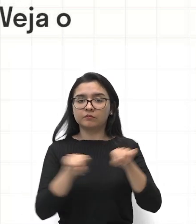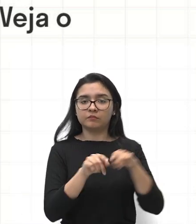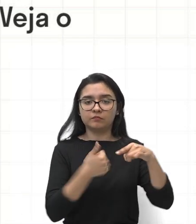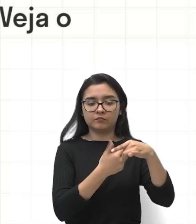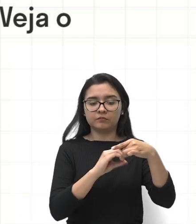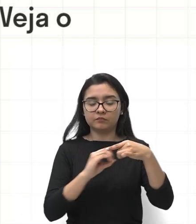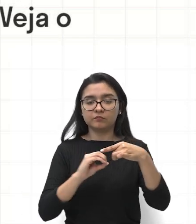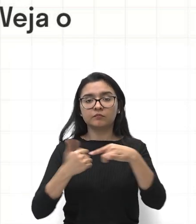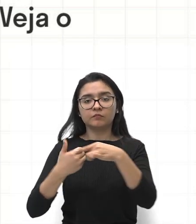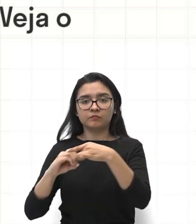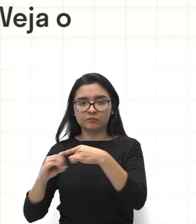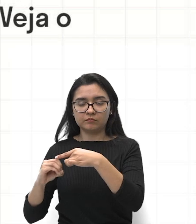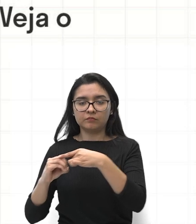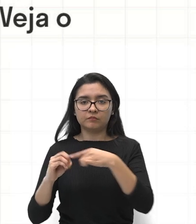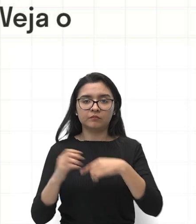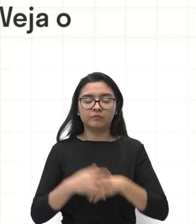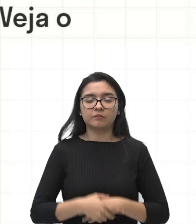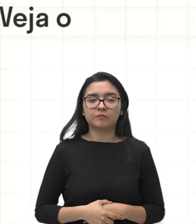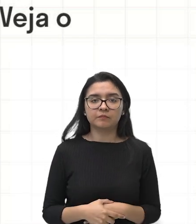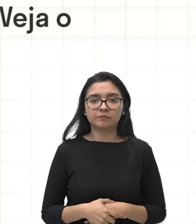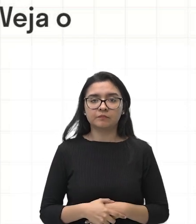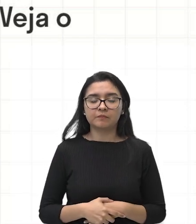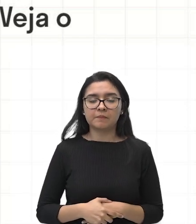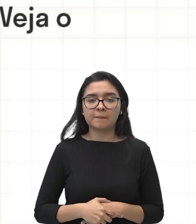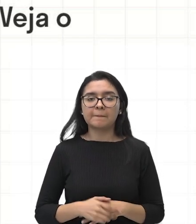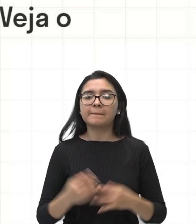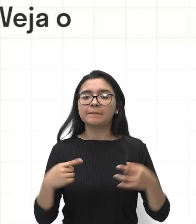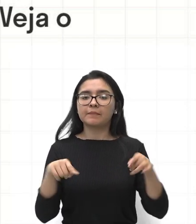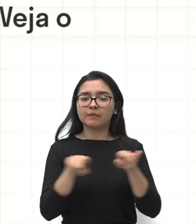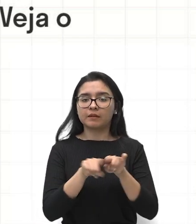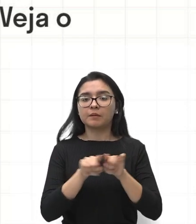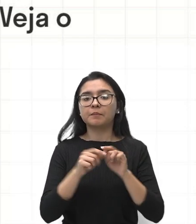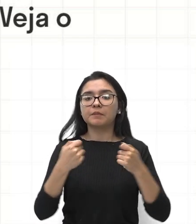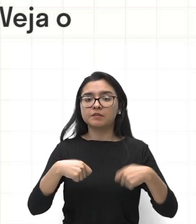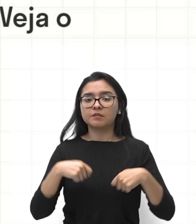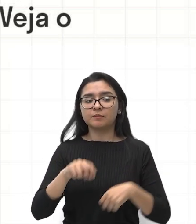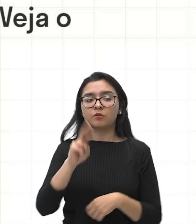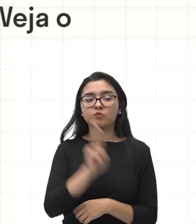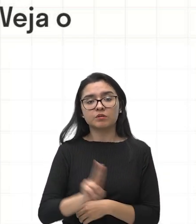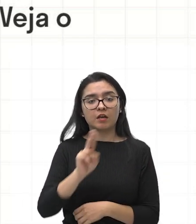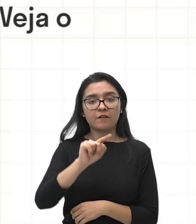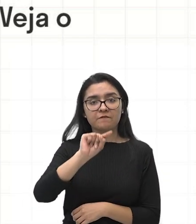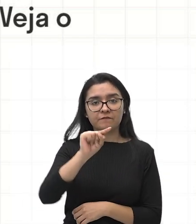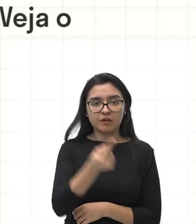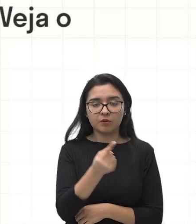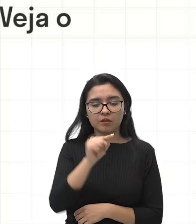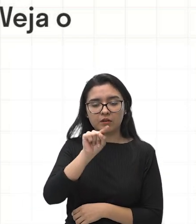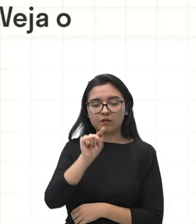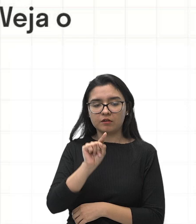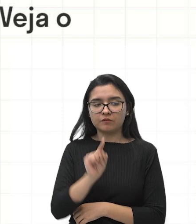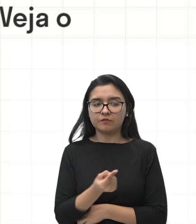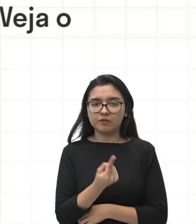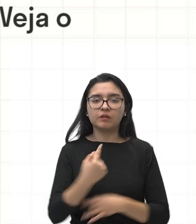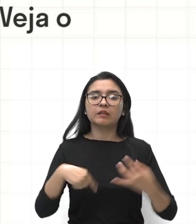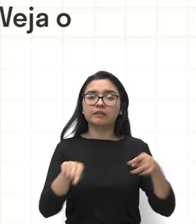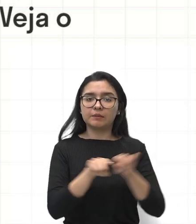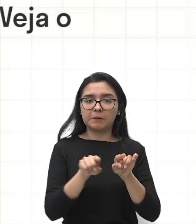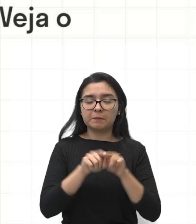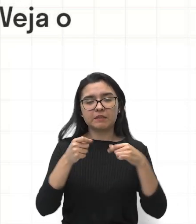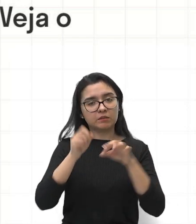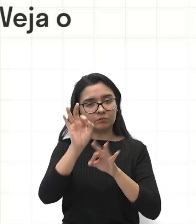assim sucessivamente. Em outras palavras, devemos colocar a vírgula abaixo de vírgula e fazermos então